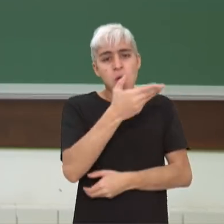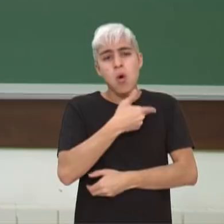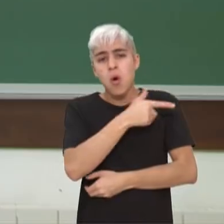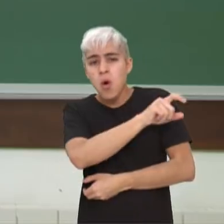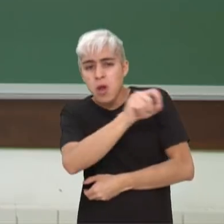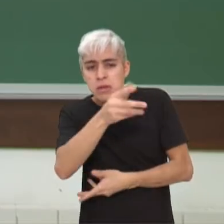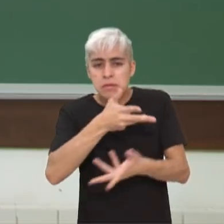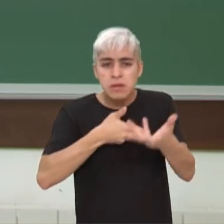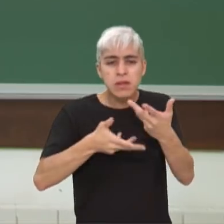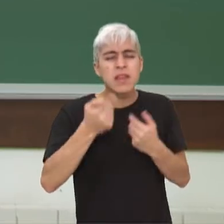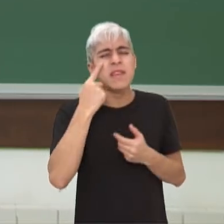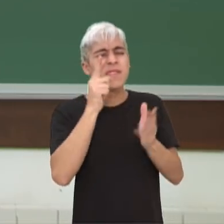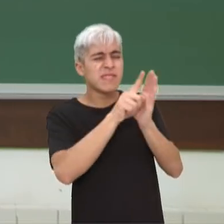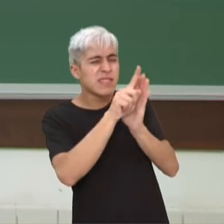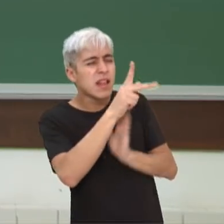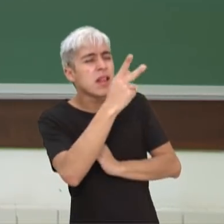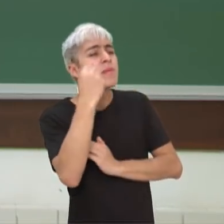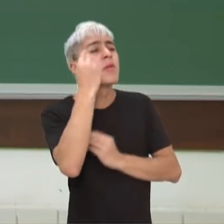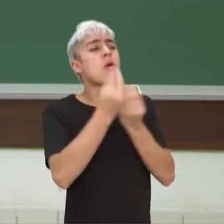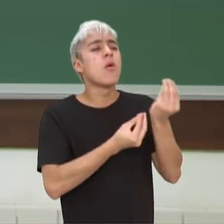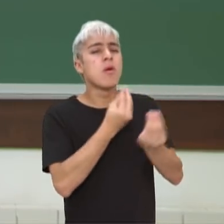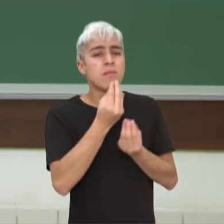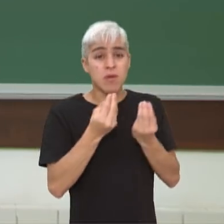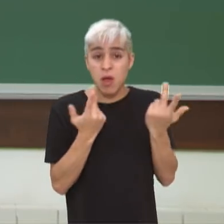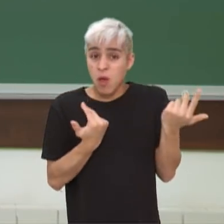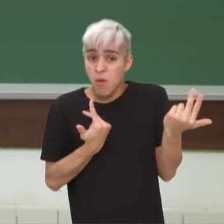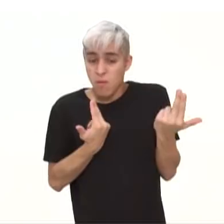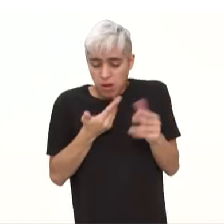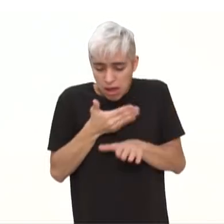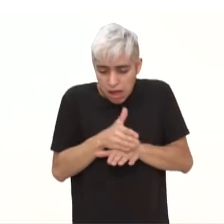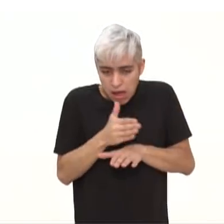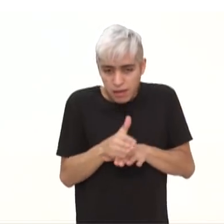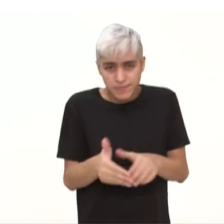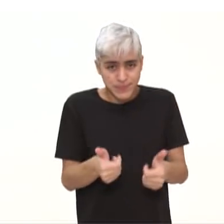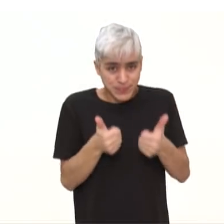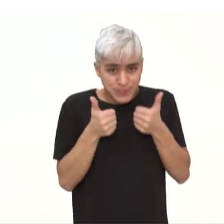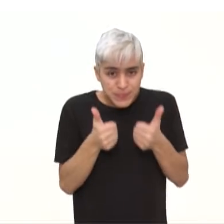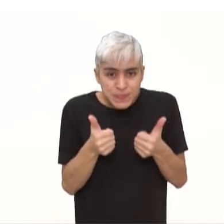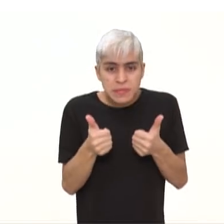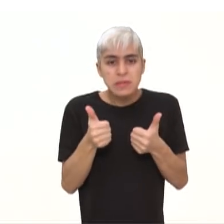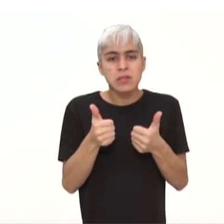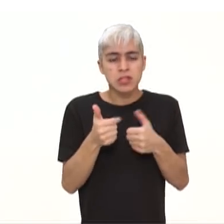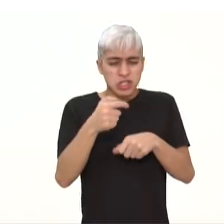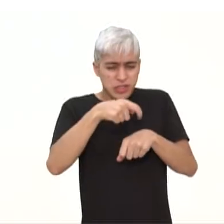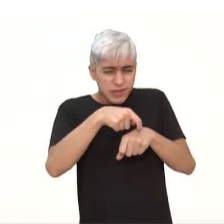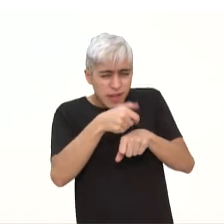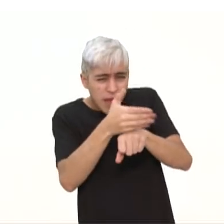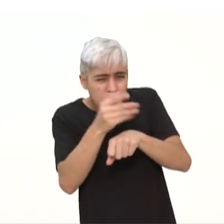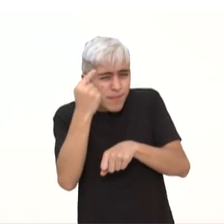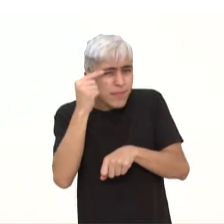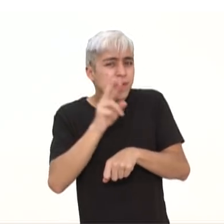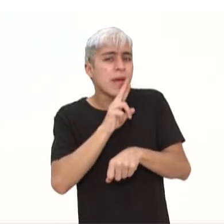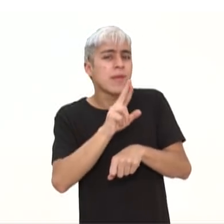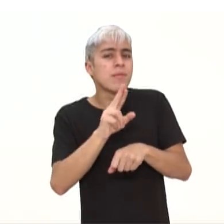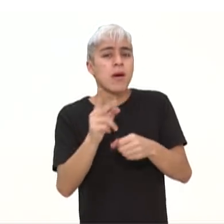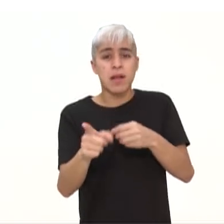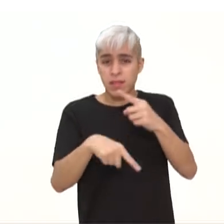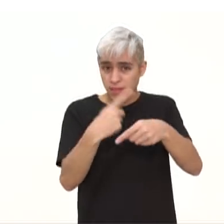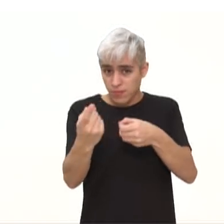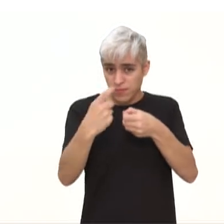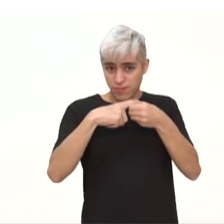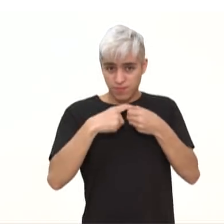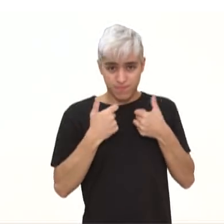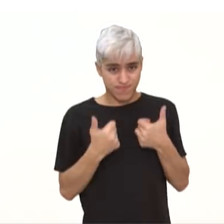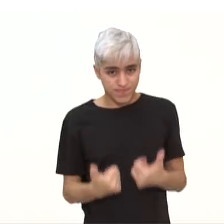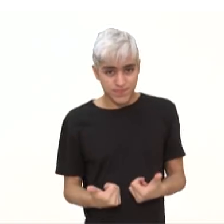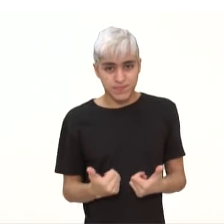as experiências que eles tiveram ao realizar esses mesmos exercícios. Então, vocês vão ter alguns minutinhos para pensar numa resposta e daqui a pouquinho eu